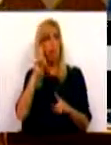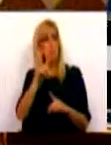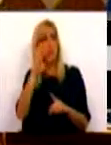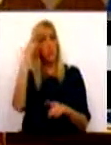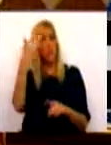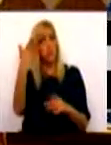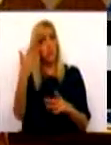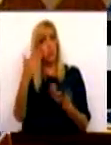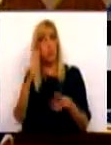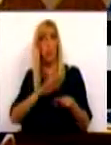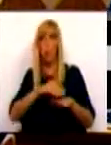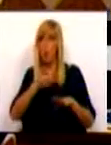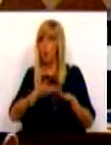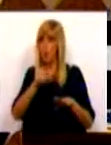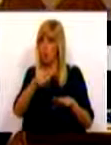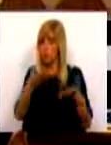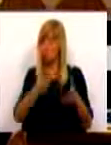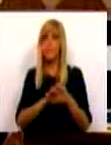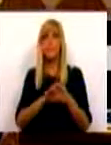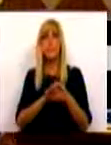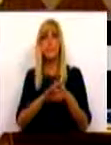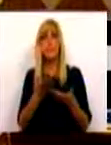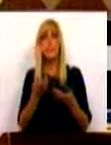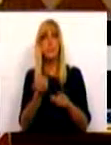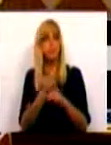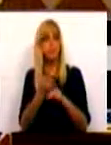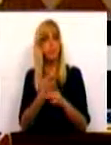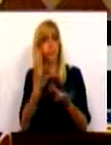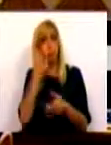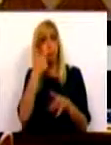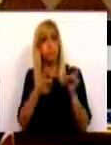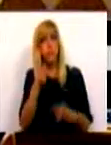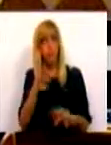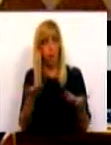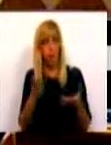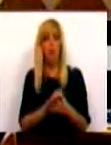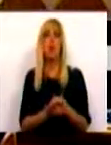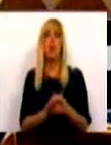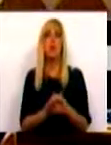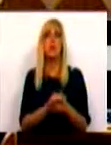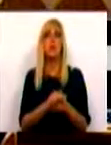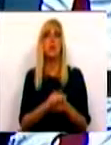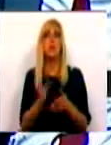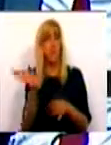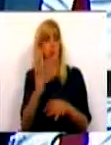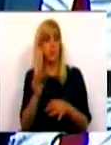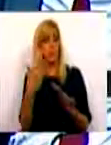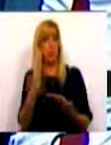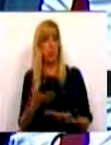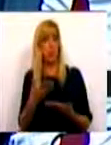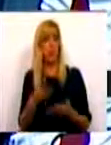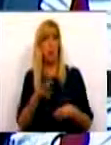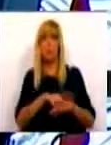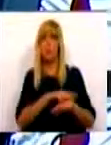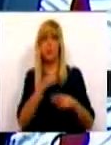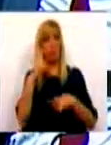futuro. O reforço dos meios de pessoal que temos estado a implementar na administração